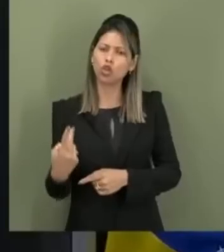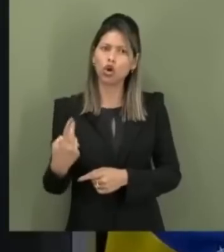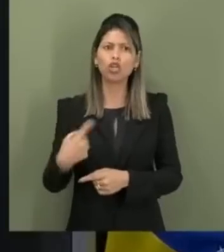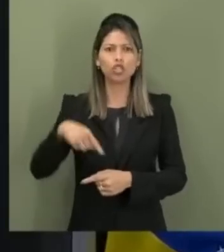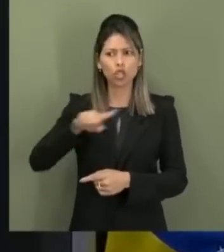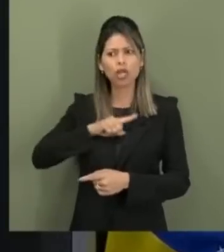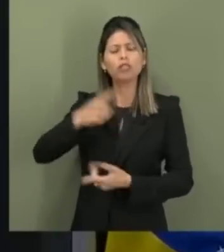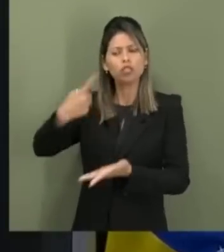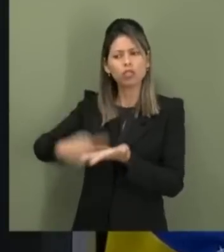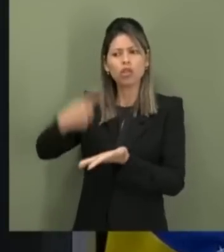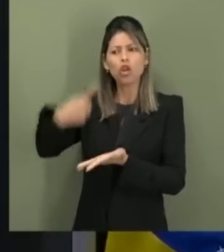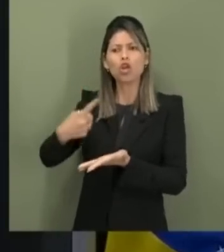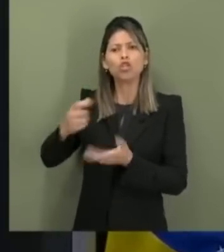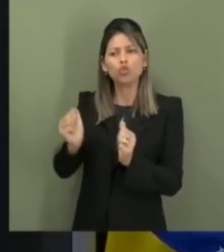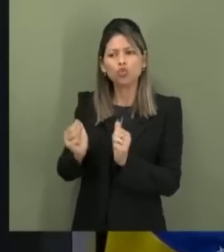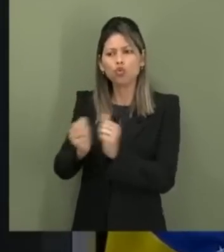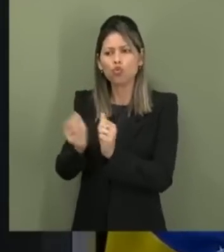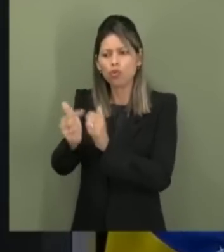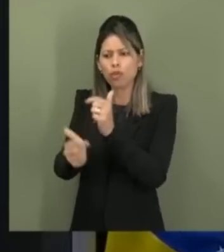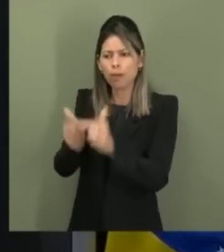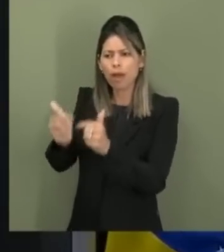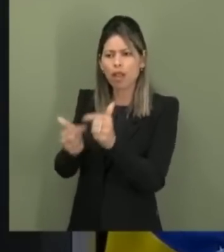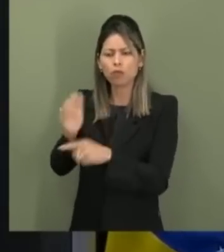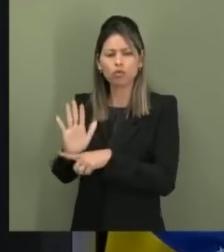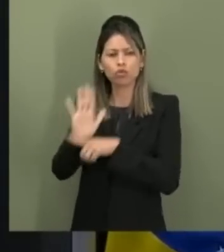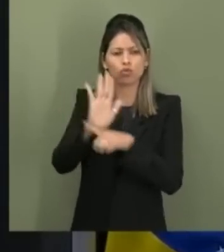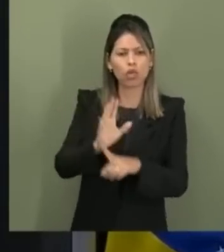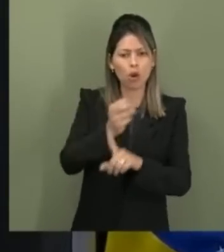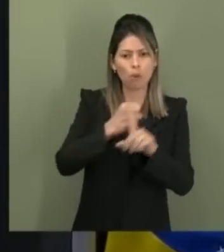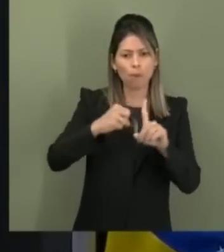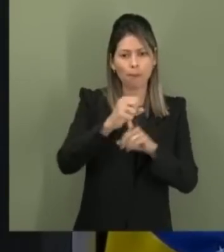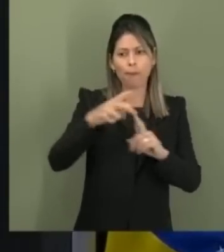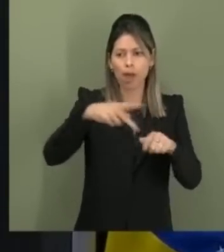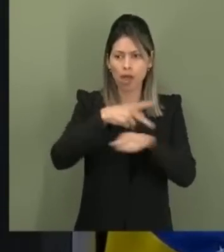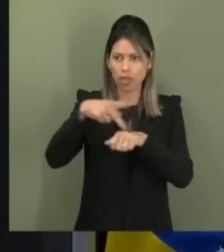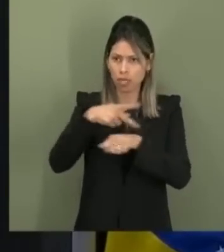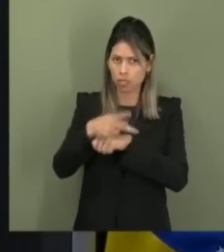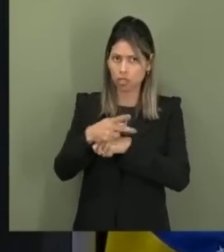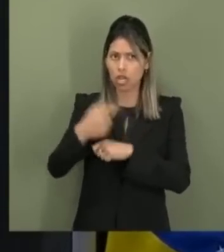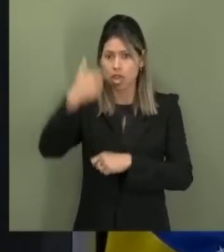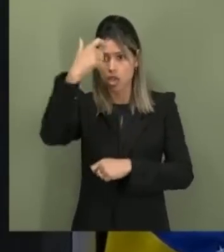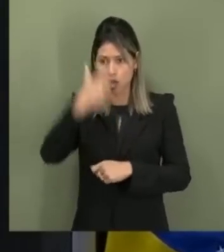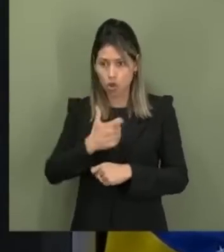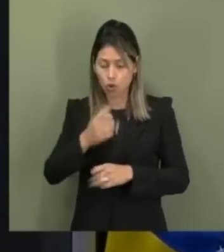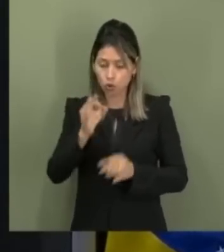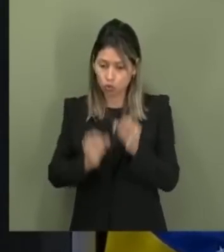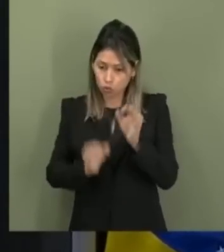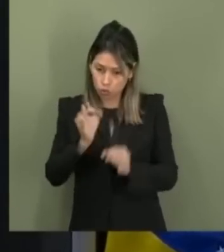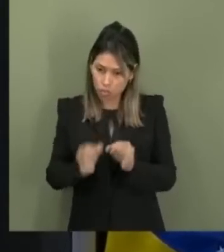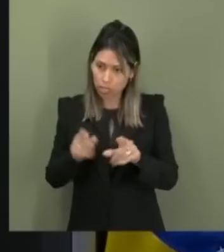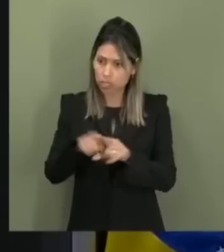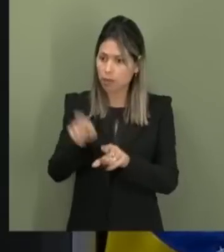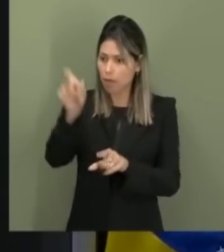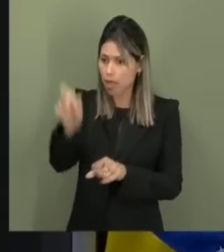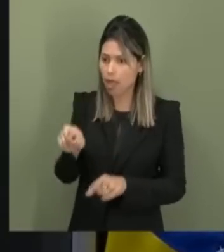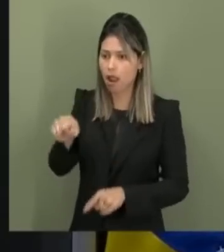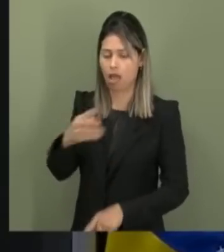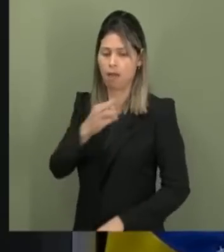durante todo esse tempo, como juiz, depois como ministro, e ela